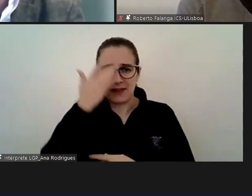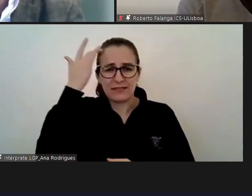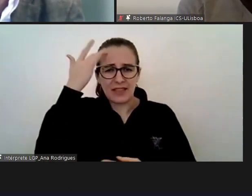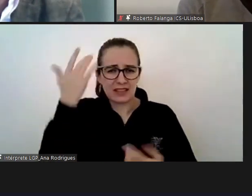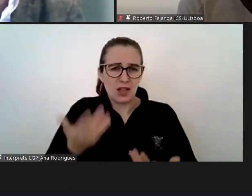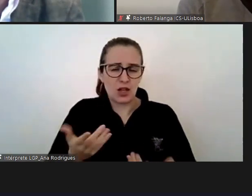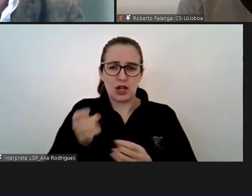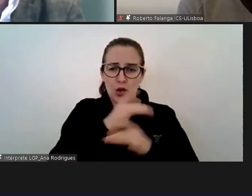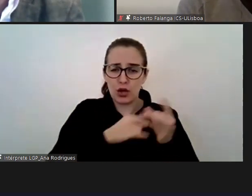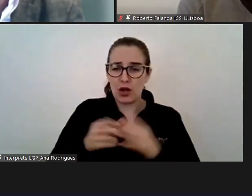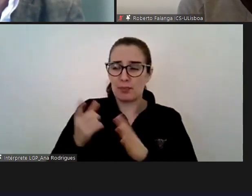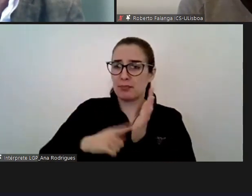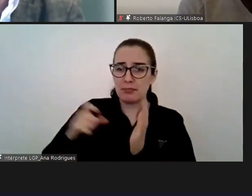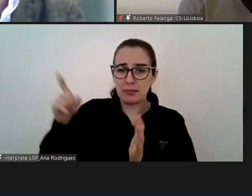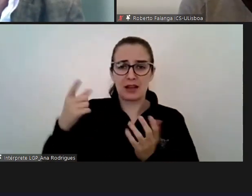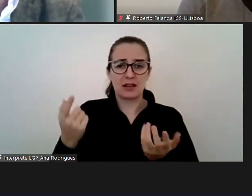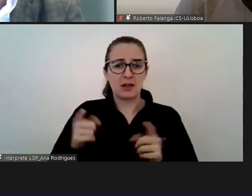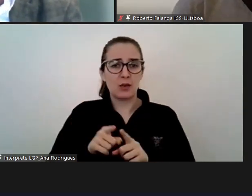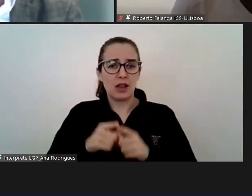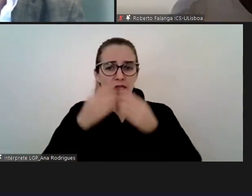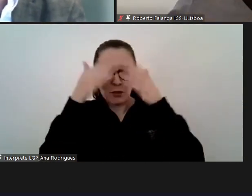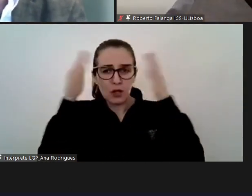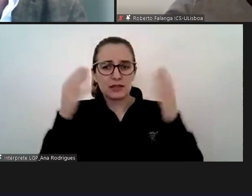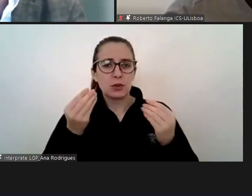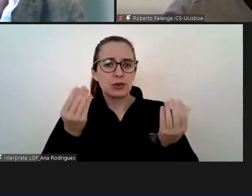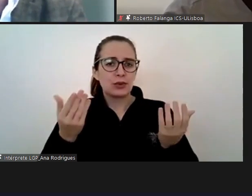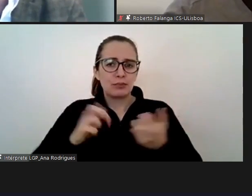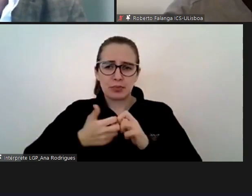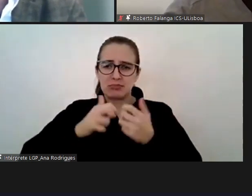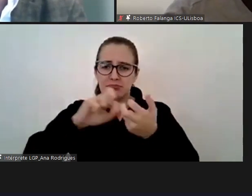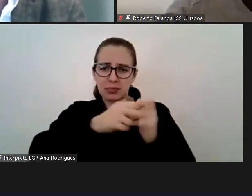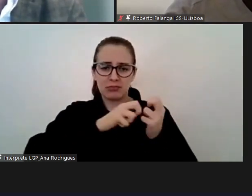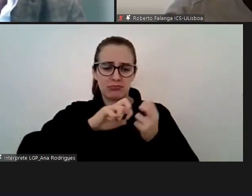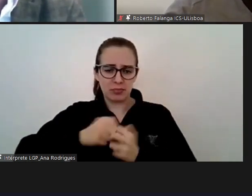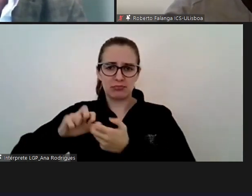grandes democracias estabelecidas, não? Que têm imensos problemas,